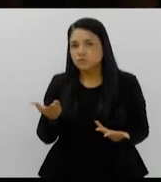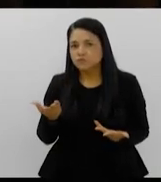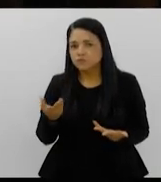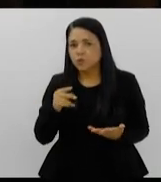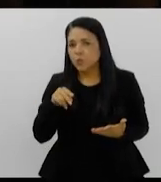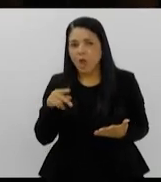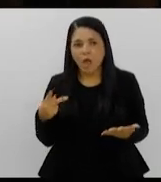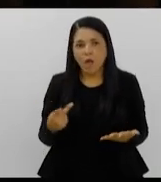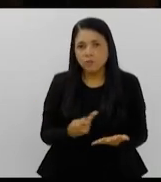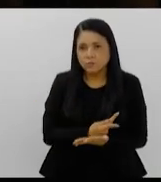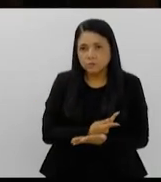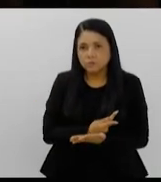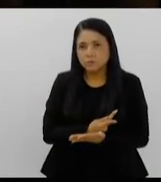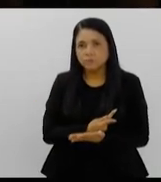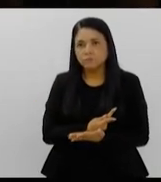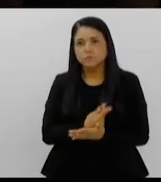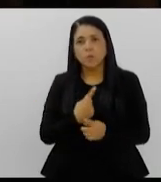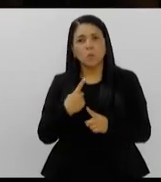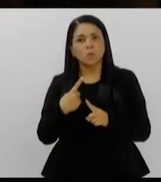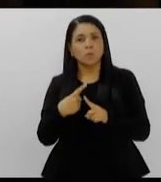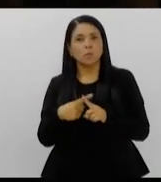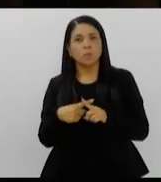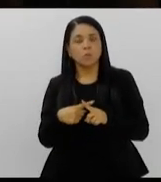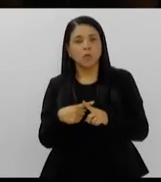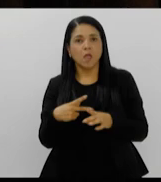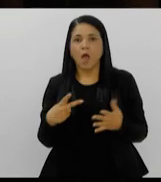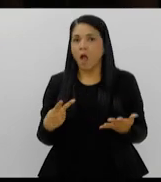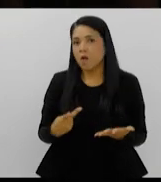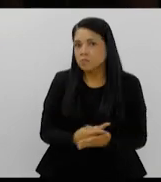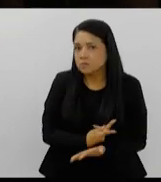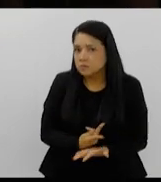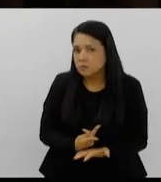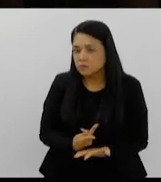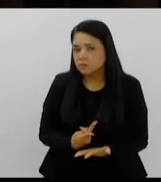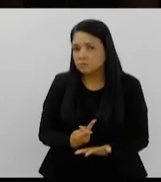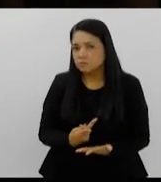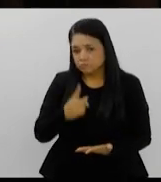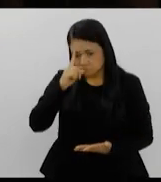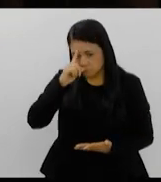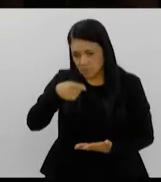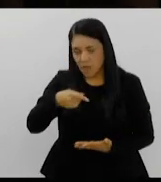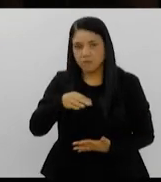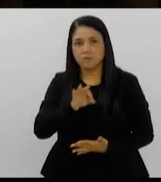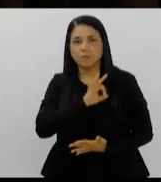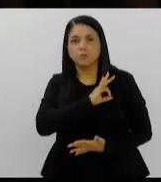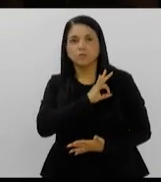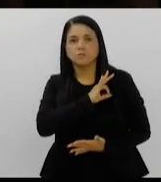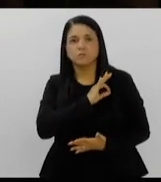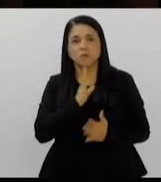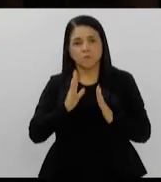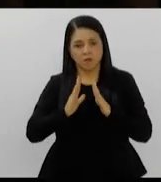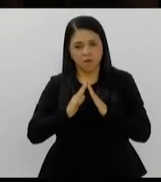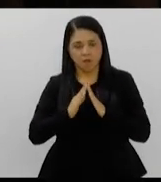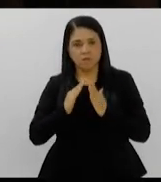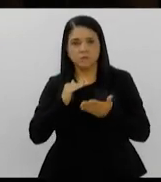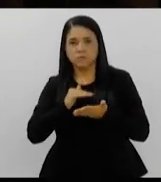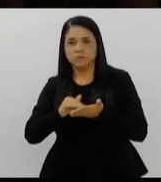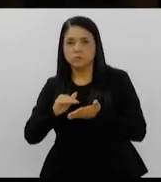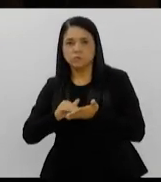estava acontecendo, por que estava acontecendo aquilo na minha residência, nos meus